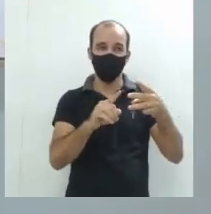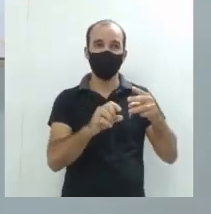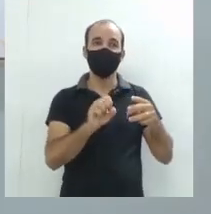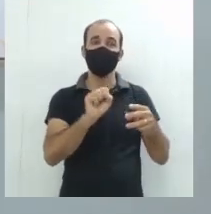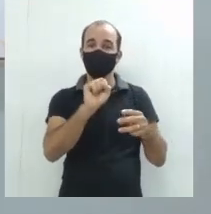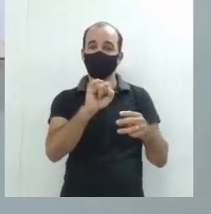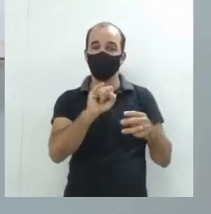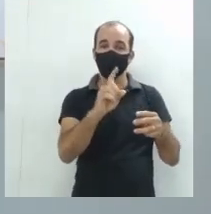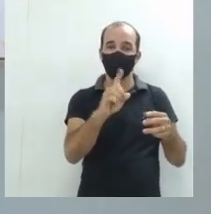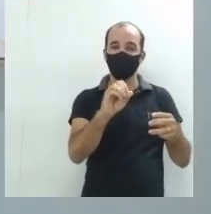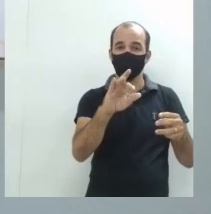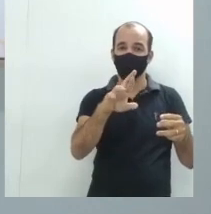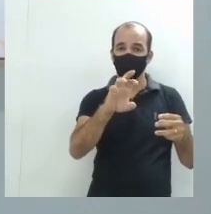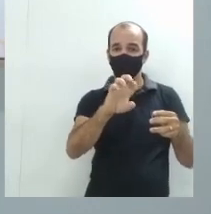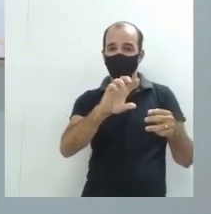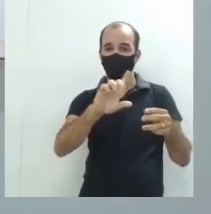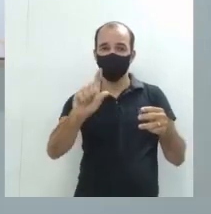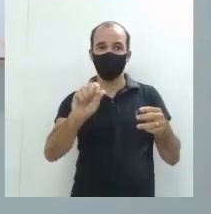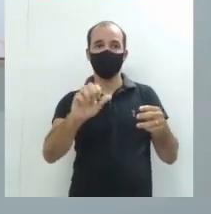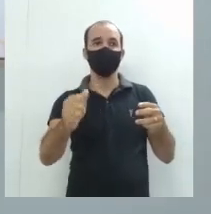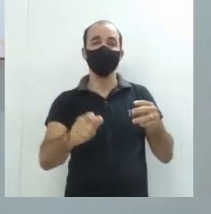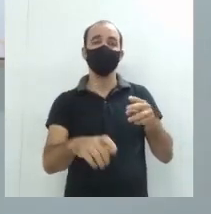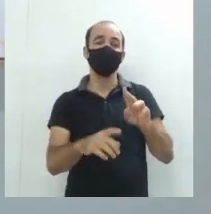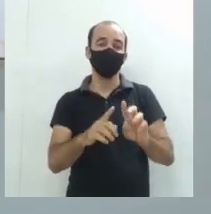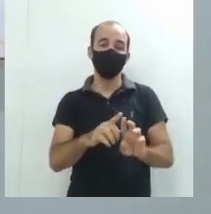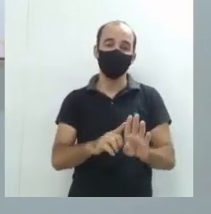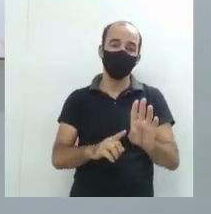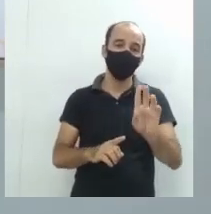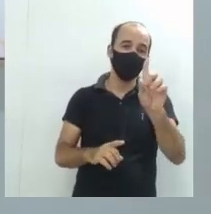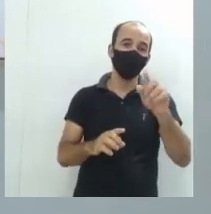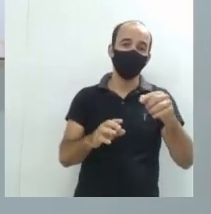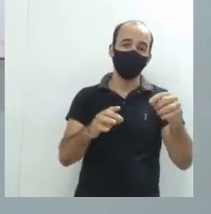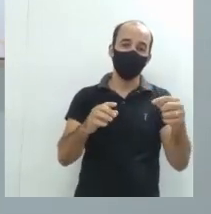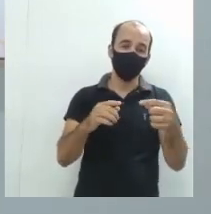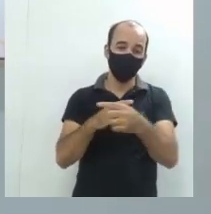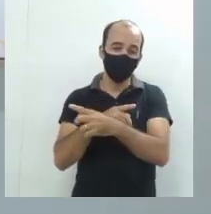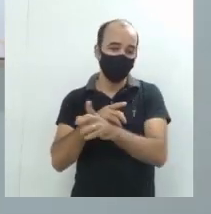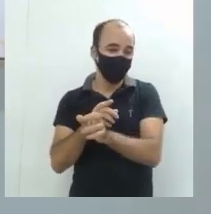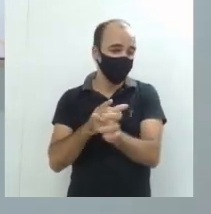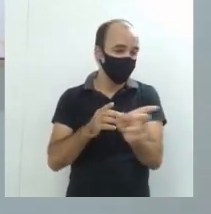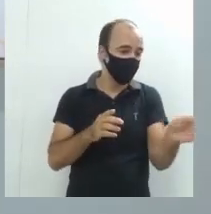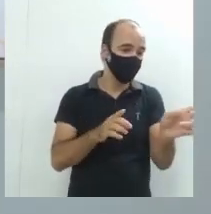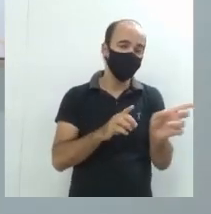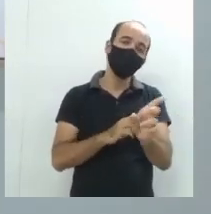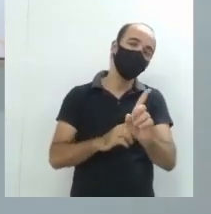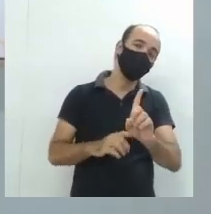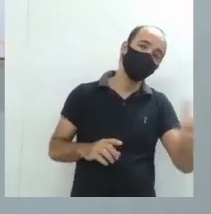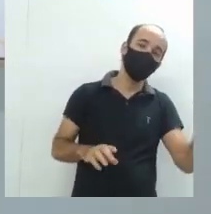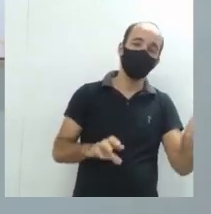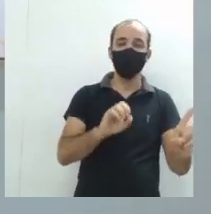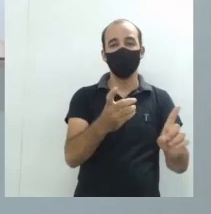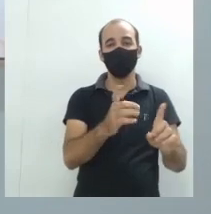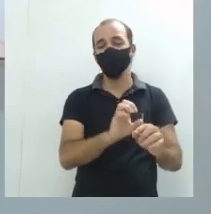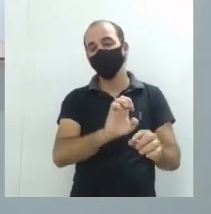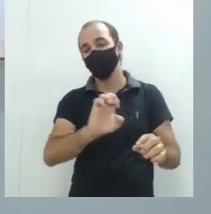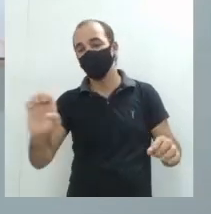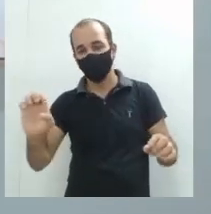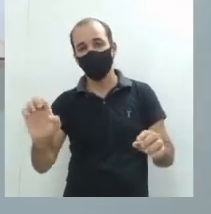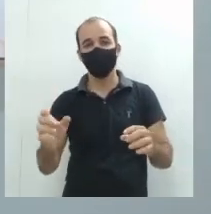horizontal, ou o vetor aponta para a direita, ou ele aponta para a esquerda. Ok? Se eu escolher a